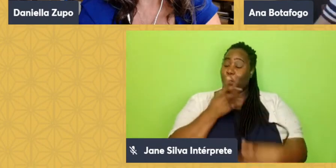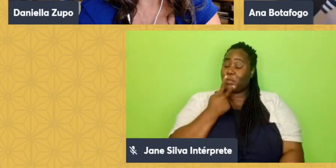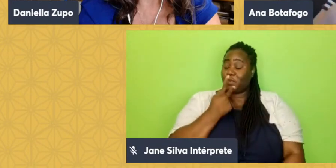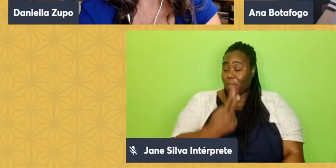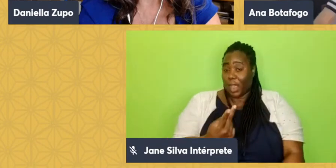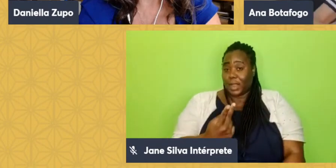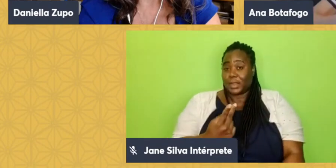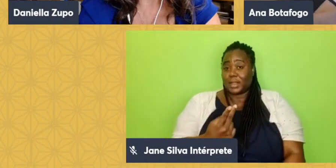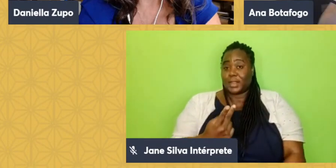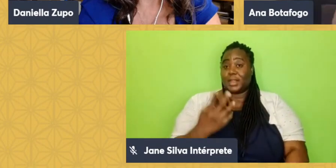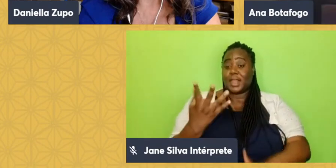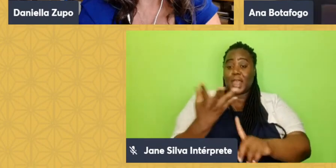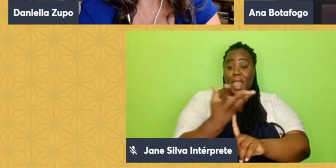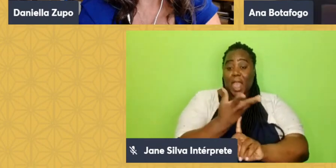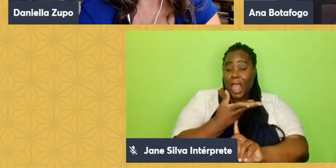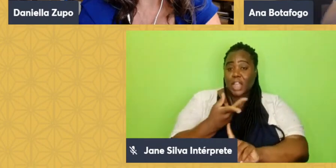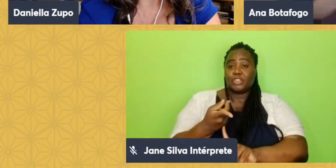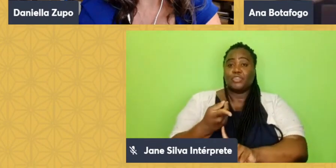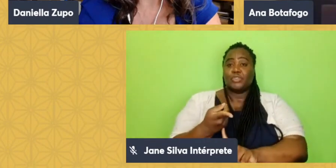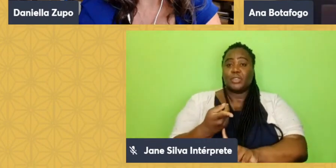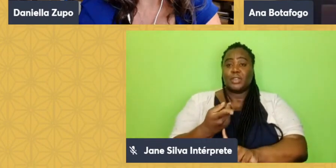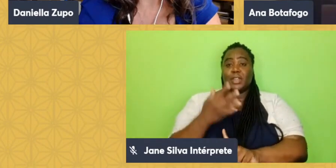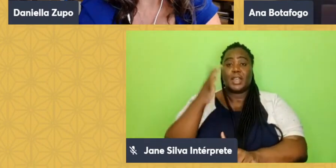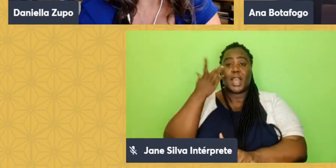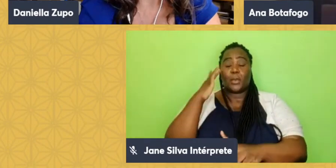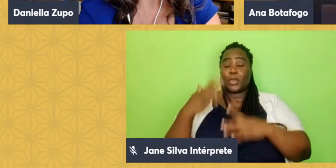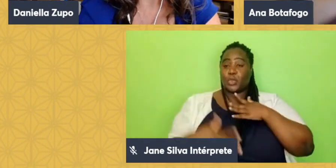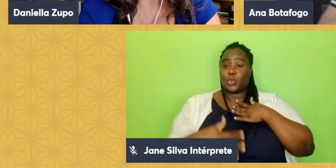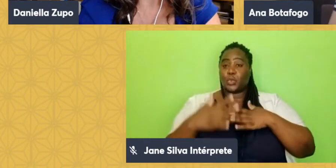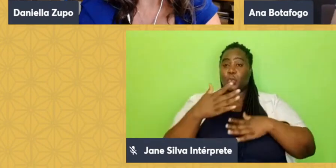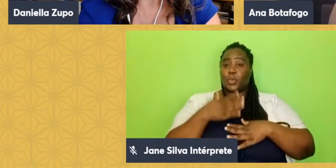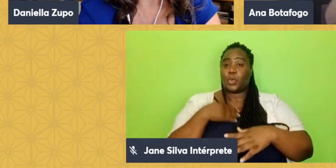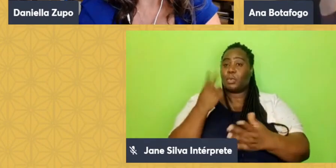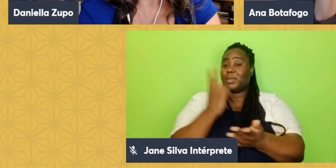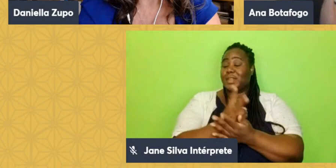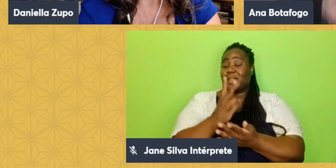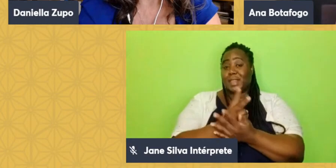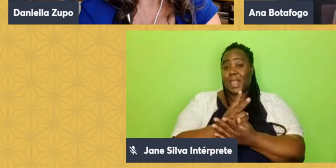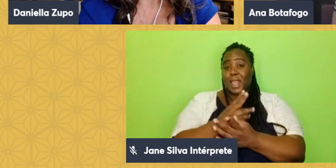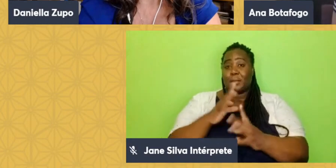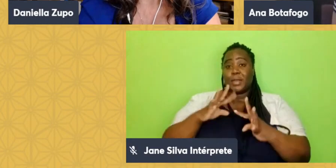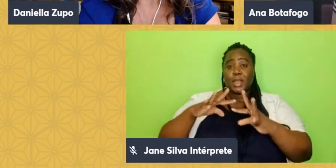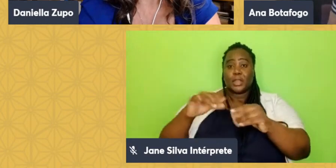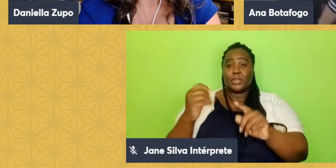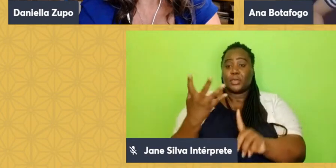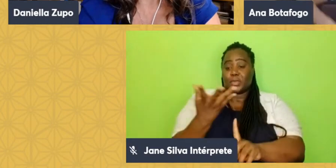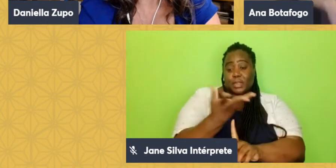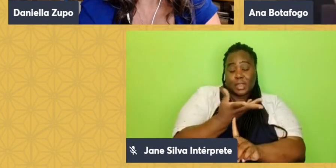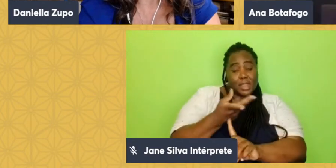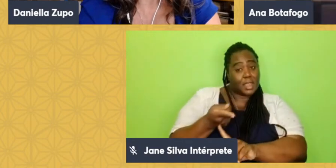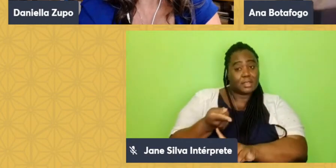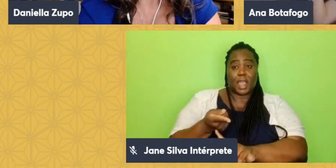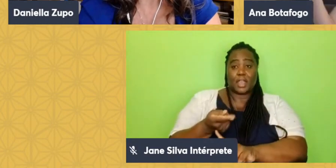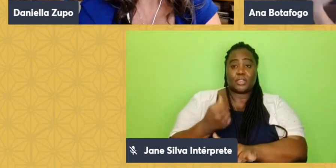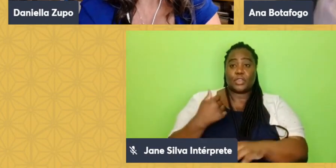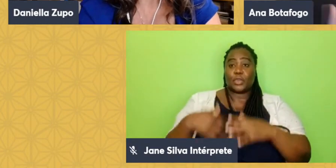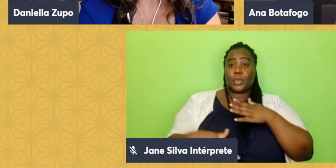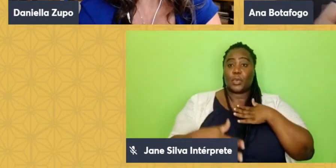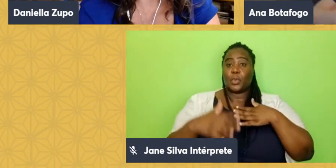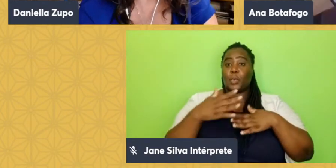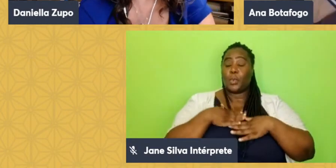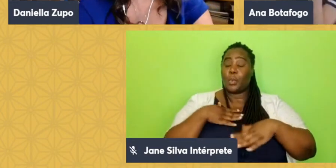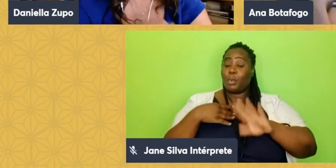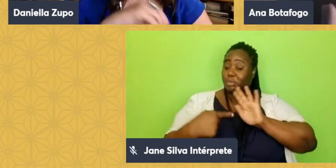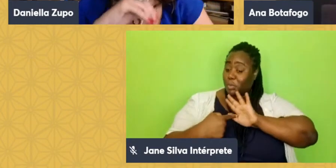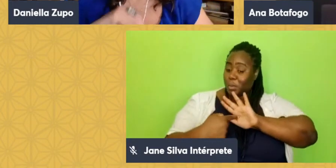ah que tá eu acho que o corpo tá sempre em todas as artes tô chegando aqui nessa conclusão o corpo